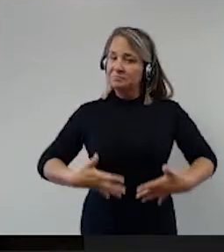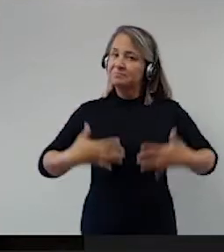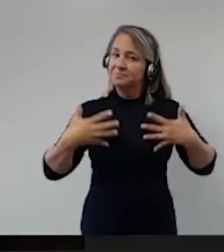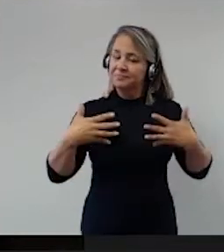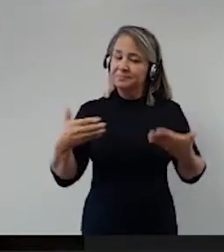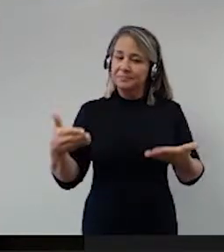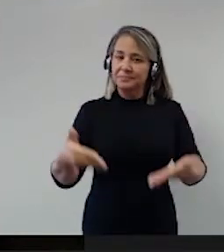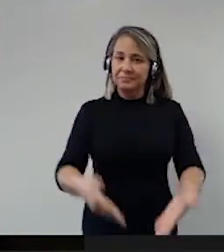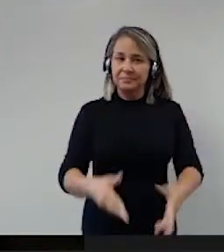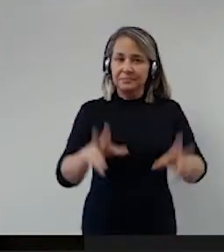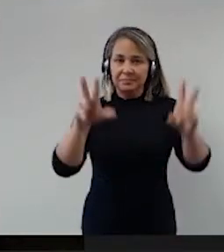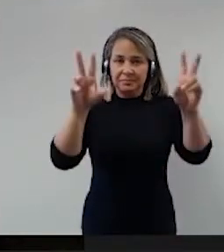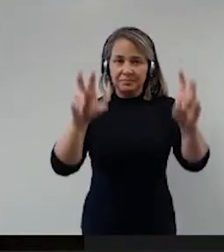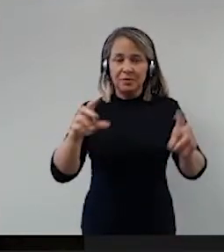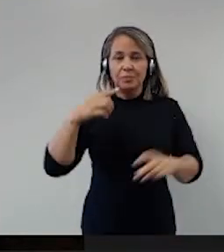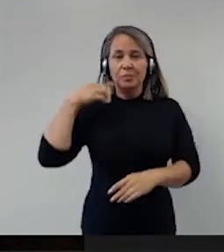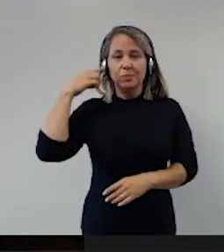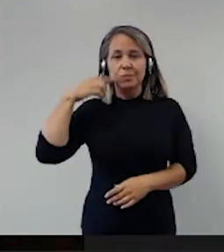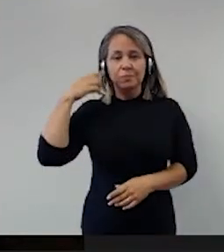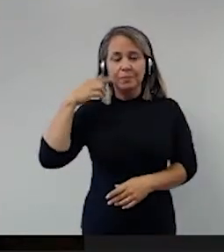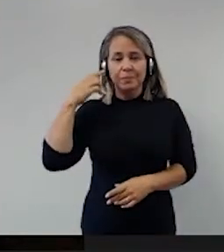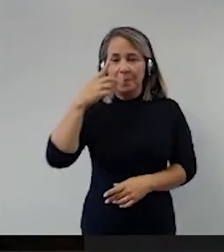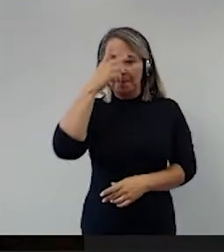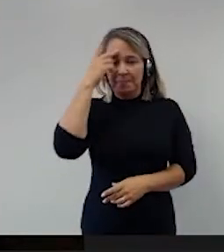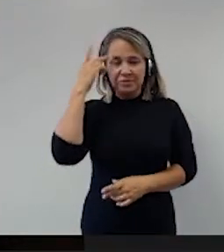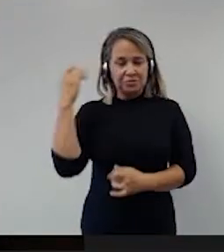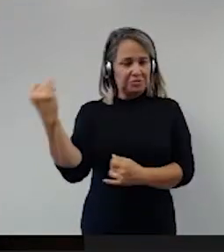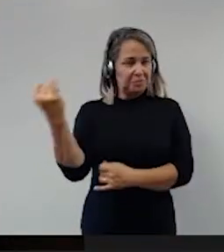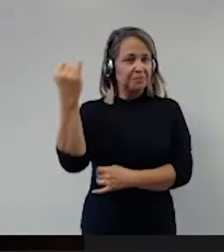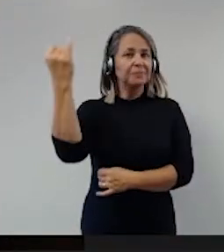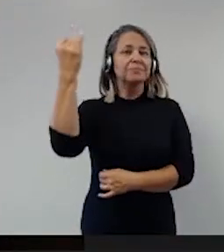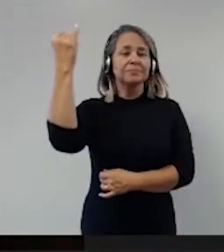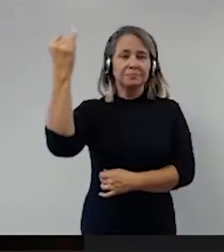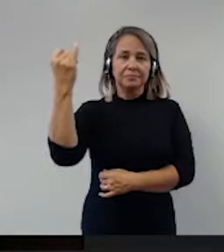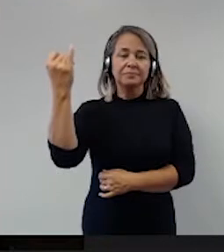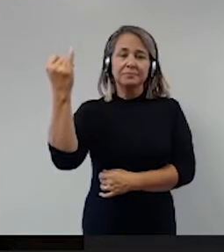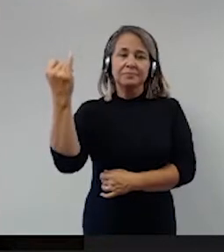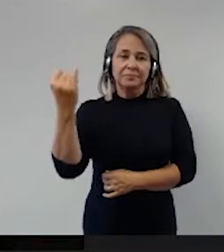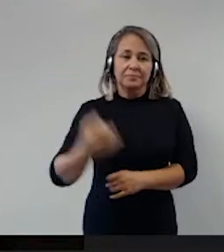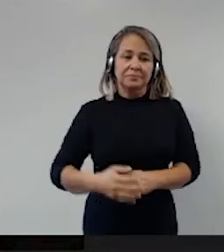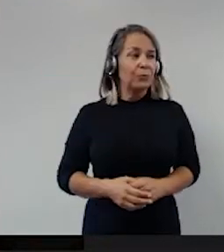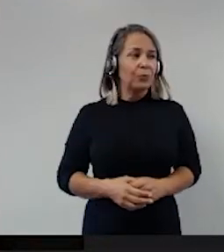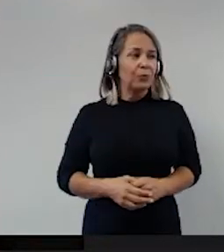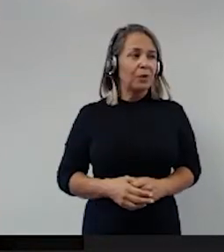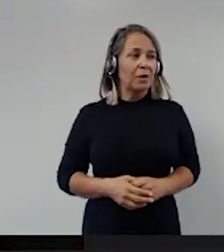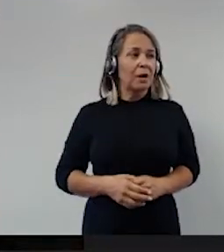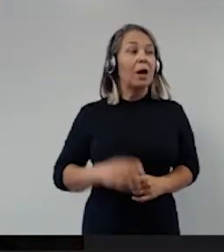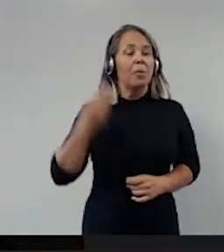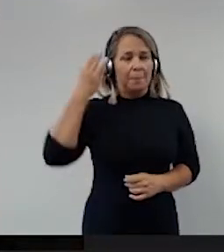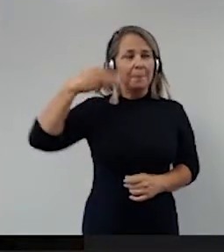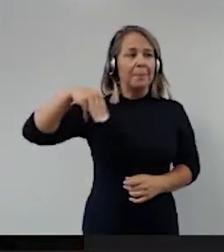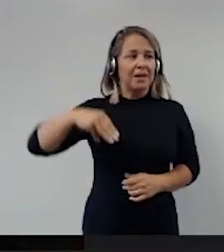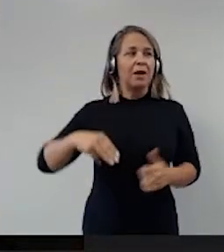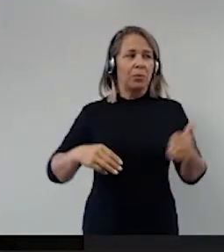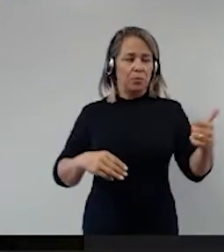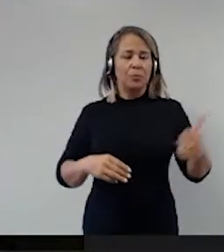desse painel com advogados tão prestigiados, advogados tão